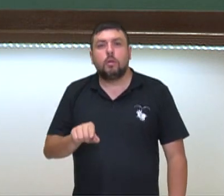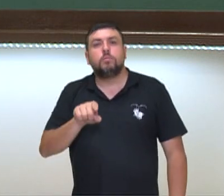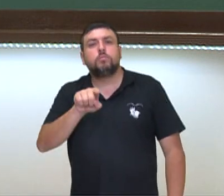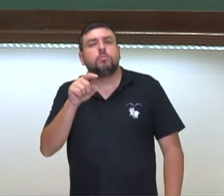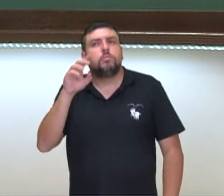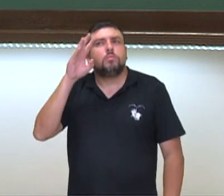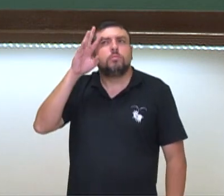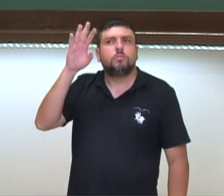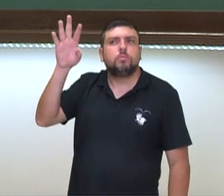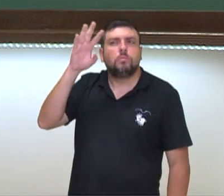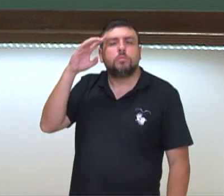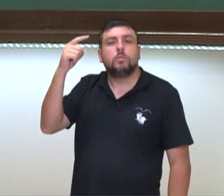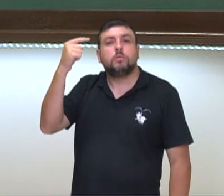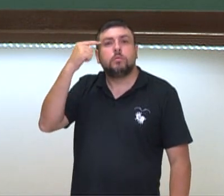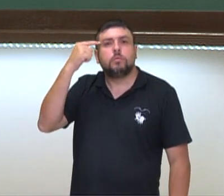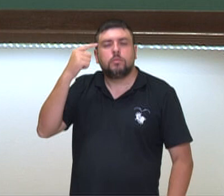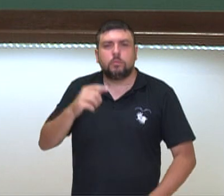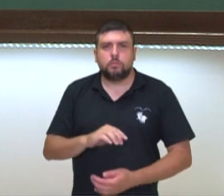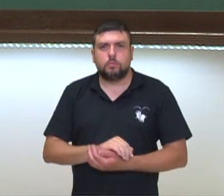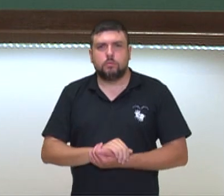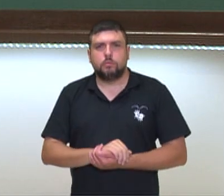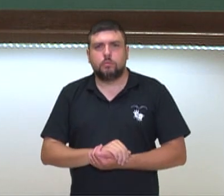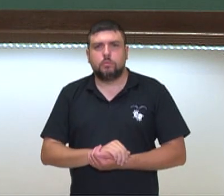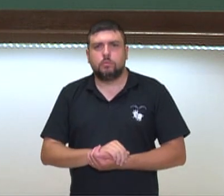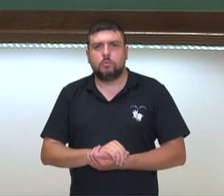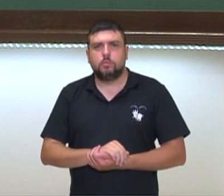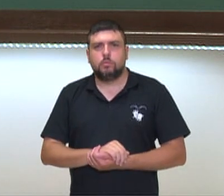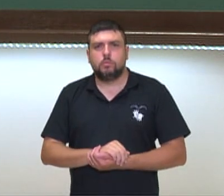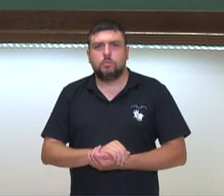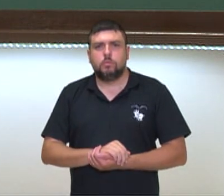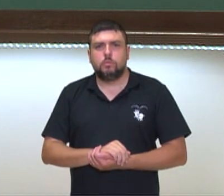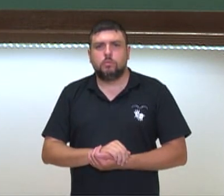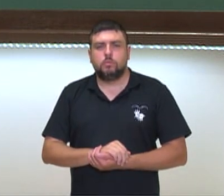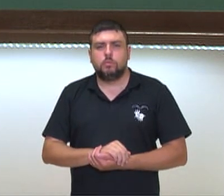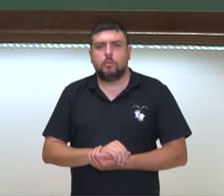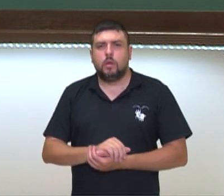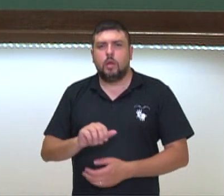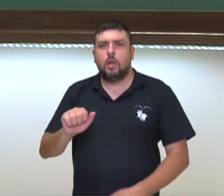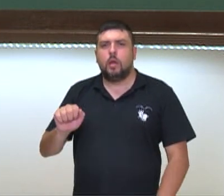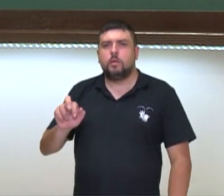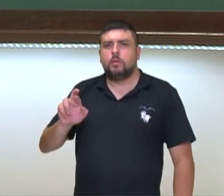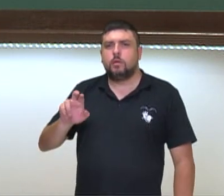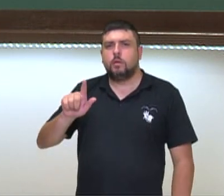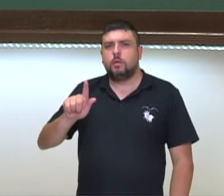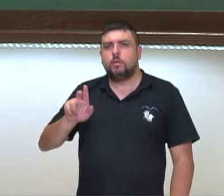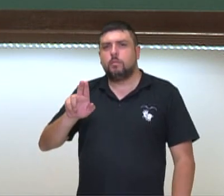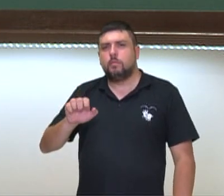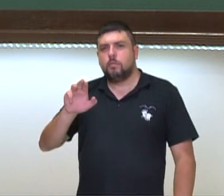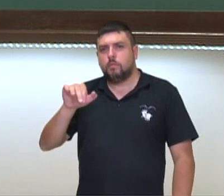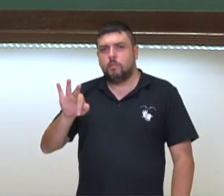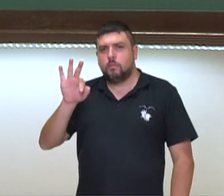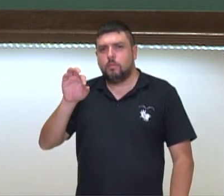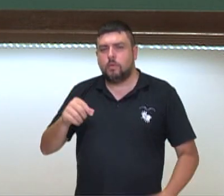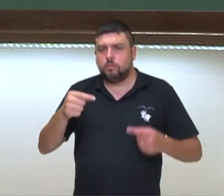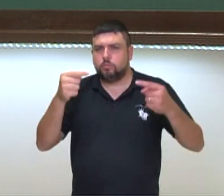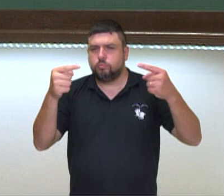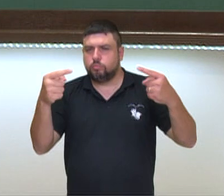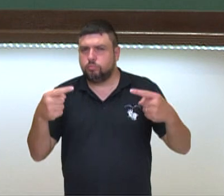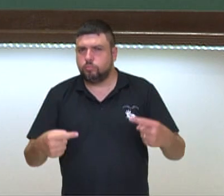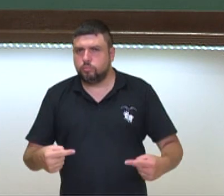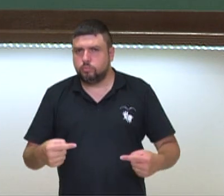defender, né? E os argumentos e os diferentes tipos de argumentos que trabalharemos.